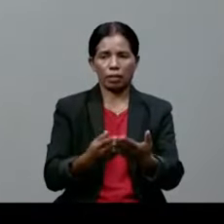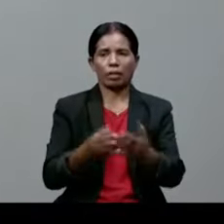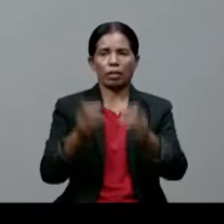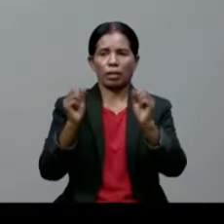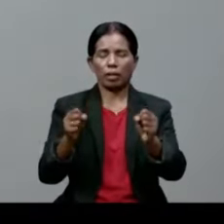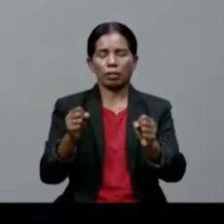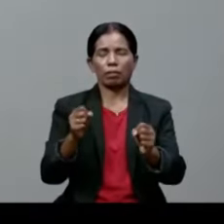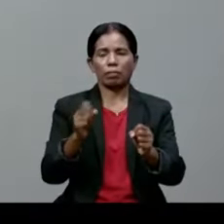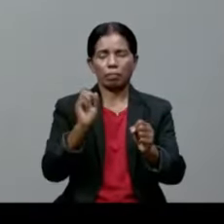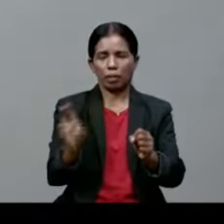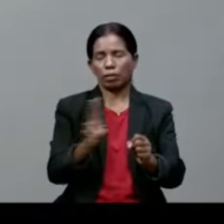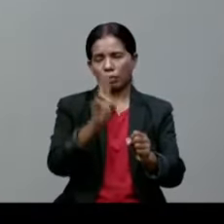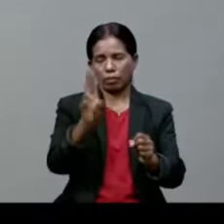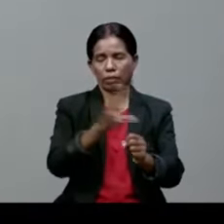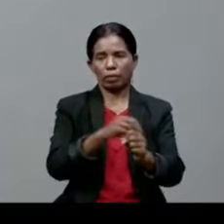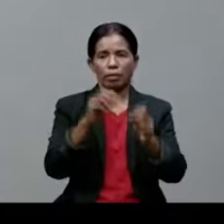mais